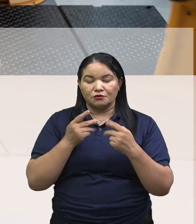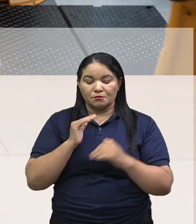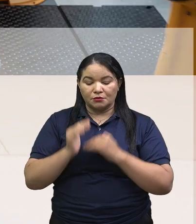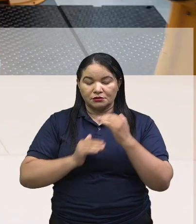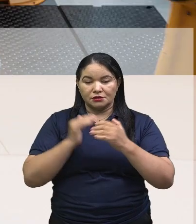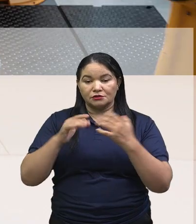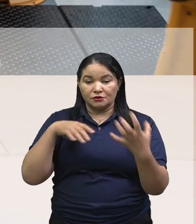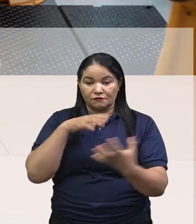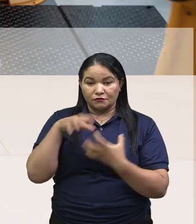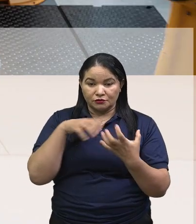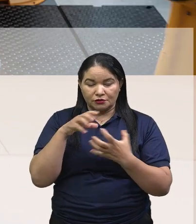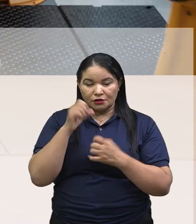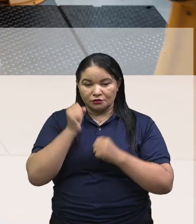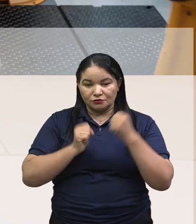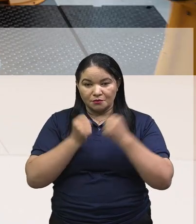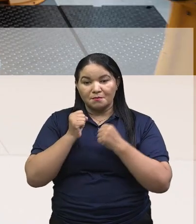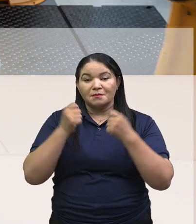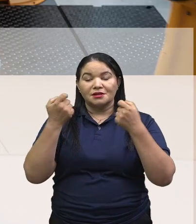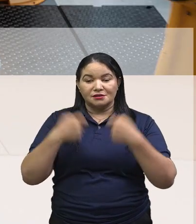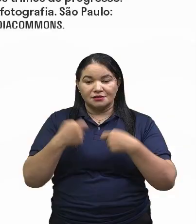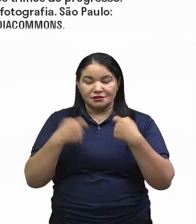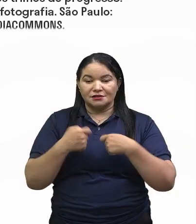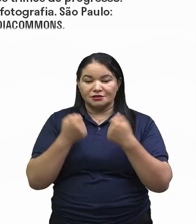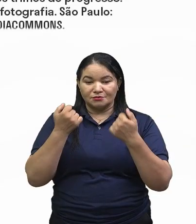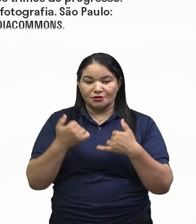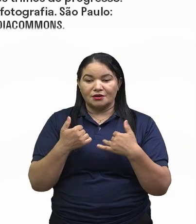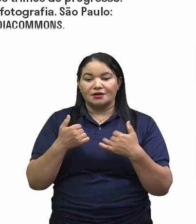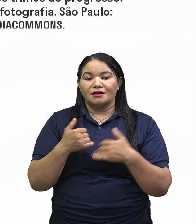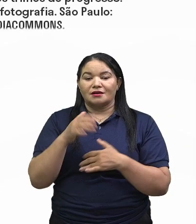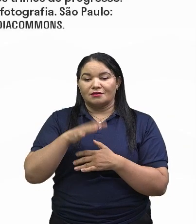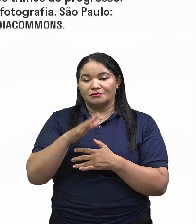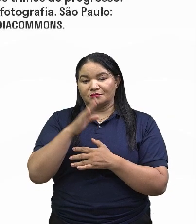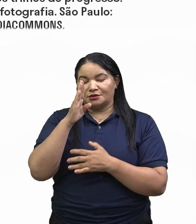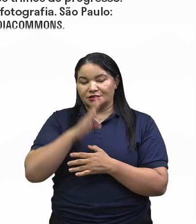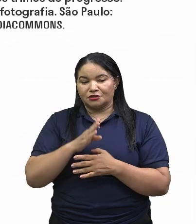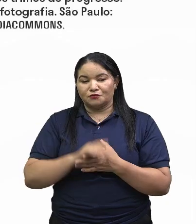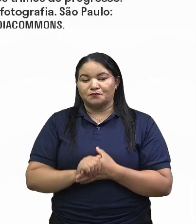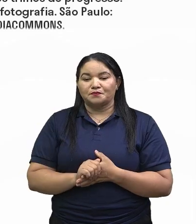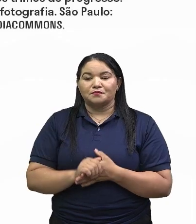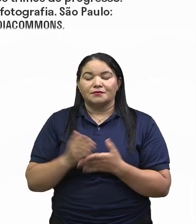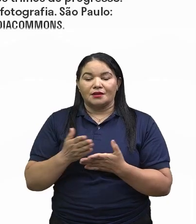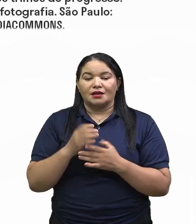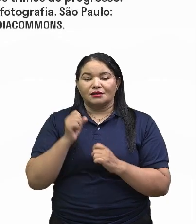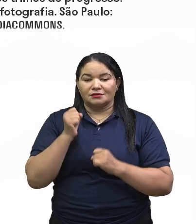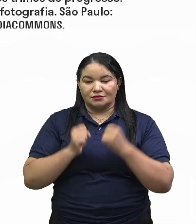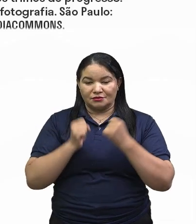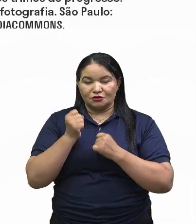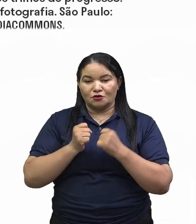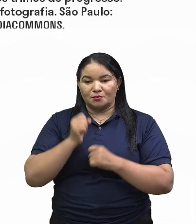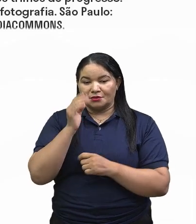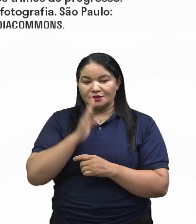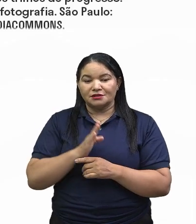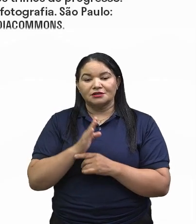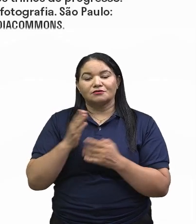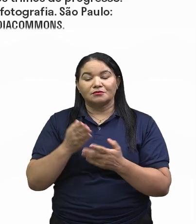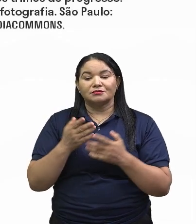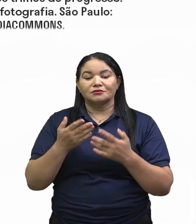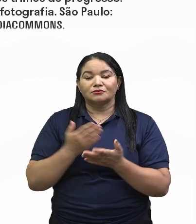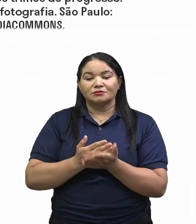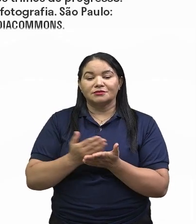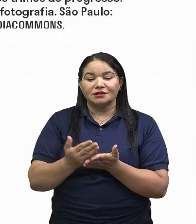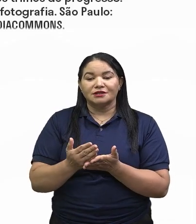revolucionário industrial, precisamos falar do Brasil. A industrialização no Brasil, ela